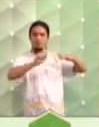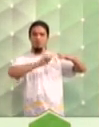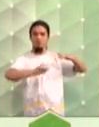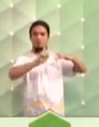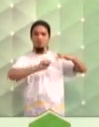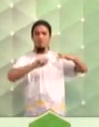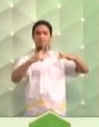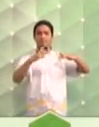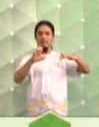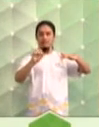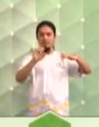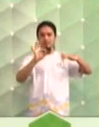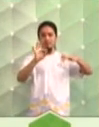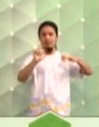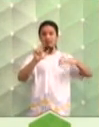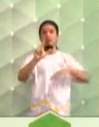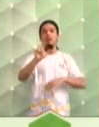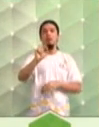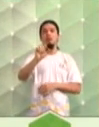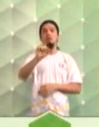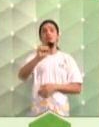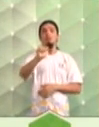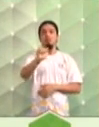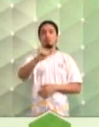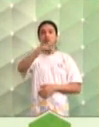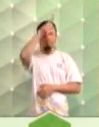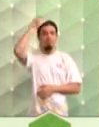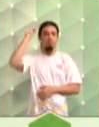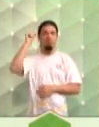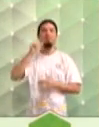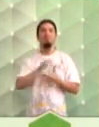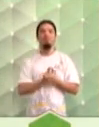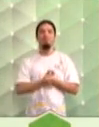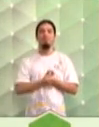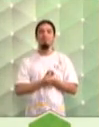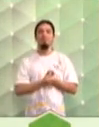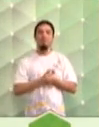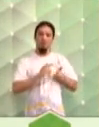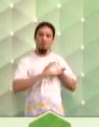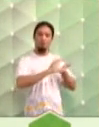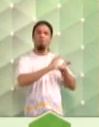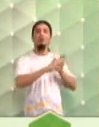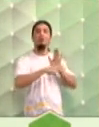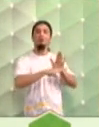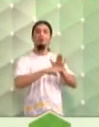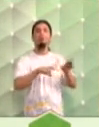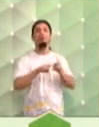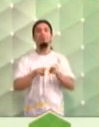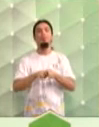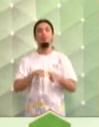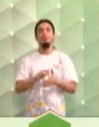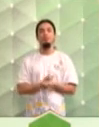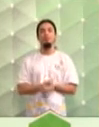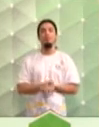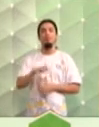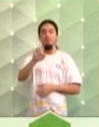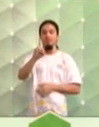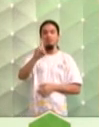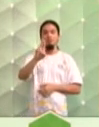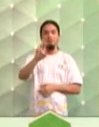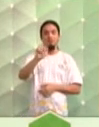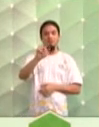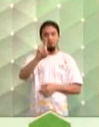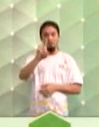Associação Pestalozzi do Amazonas. Ganhou R$2.000. E a gente levou o susto achando que era o Eduardo Asfora que tinha levado esse terceiro prêmio aqui, viu, minha gente? Eduardo Jorge